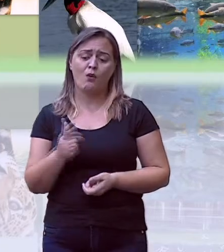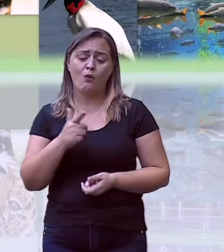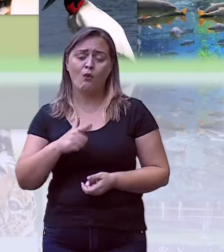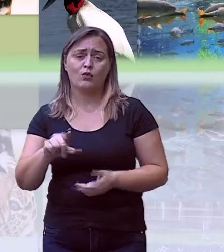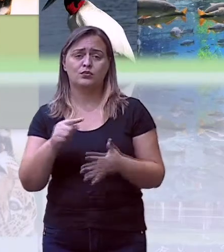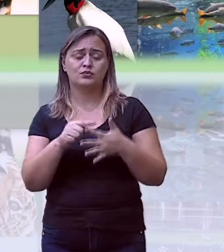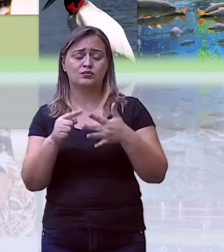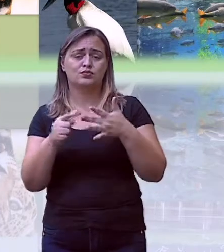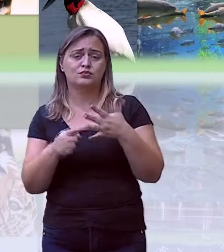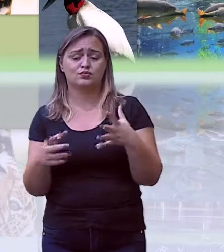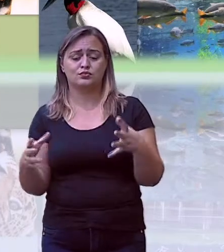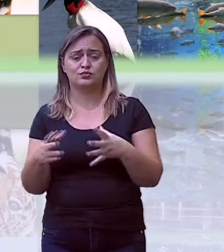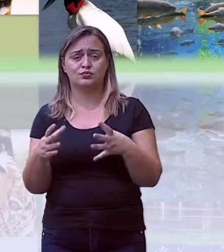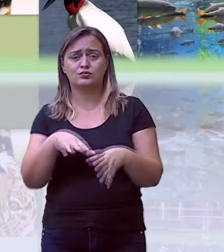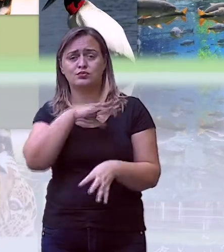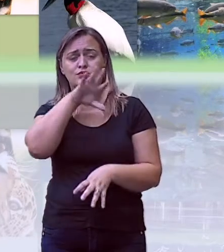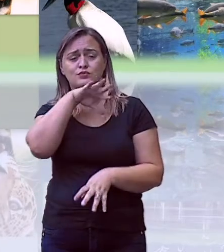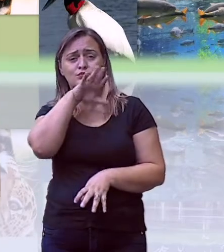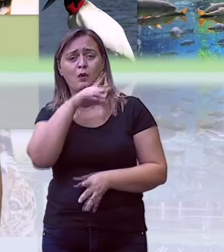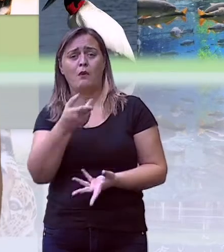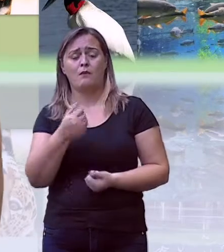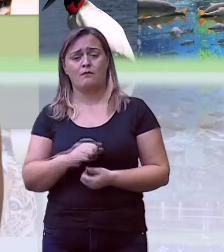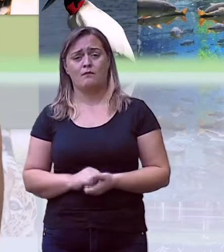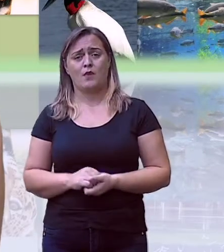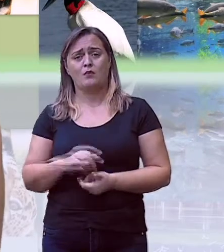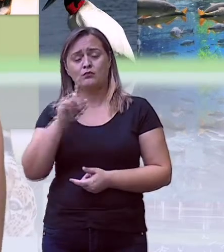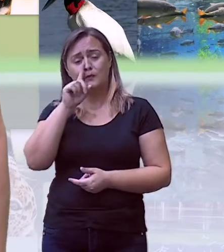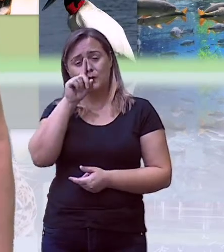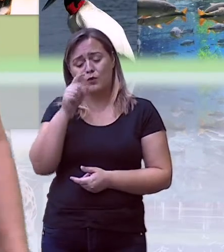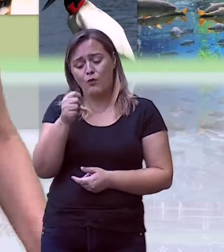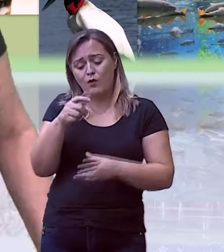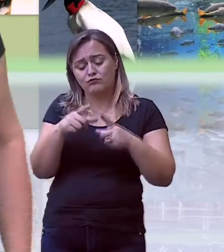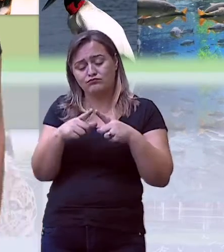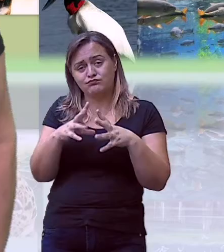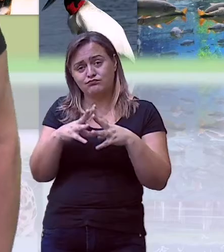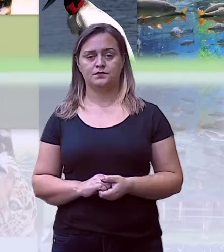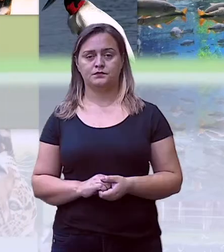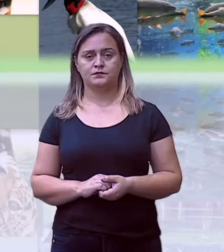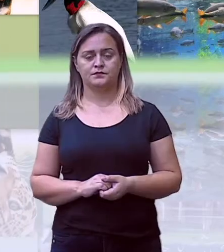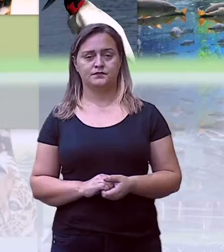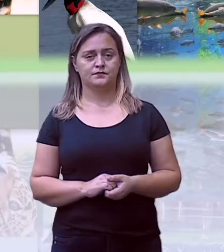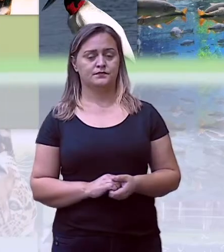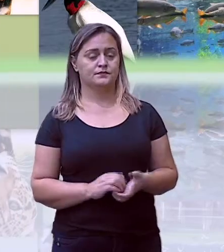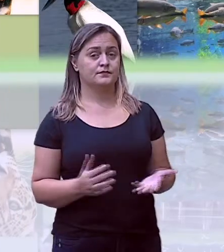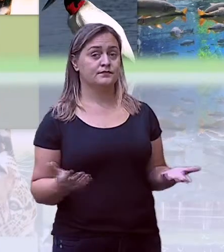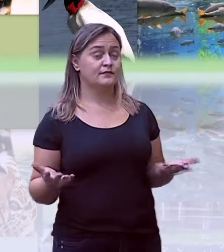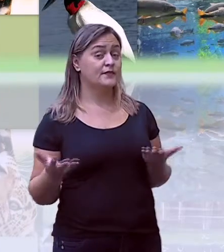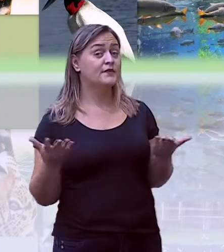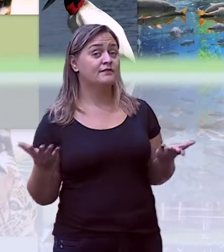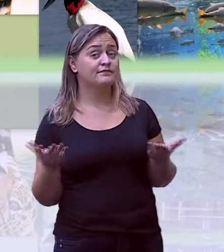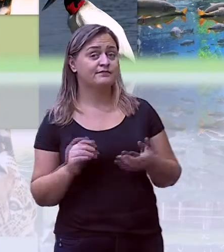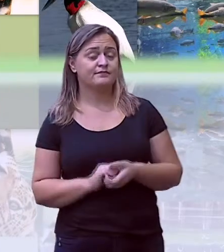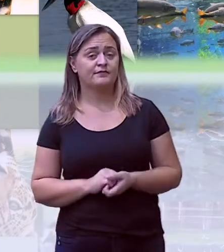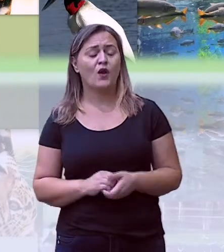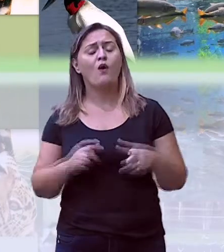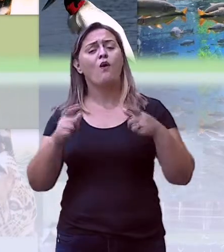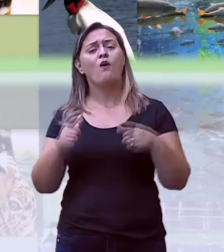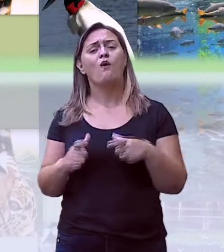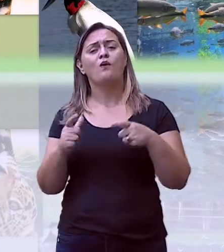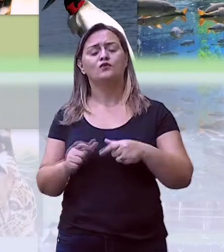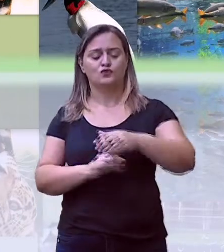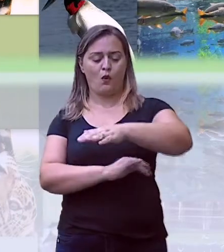espécies estão correndo sério risco quanto à extinção. E aí, onde será